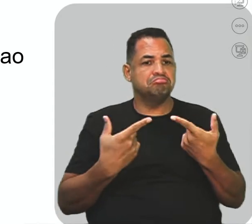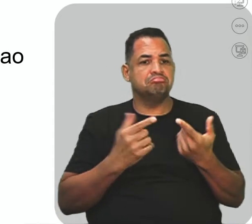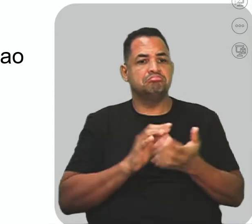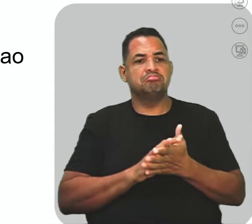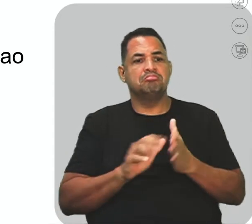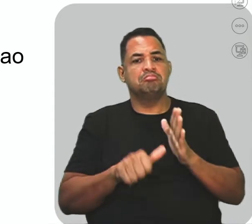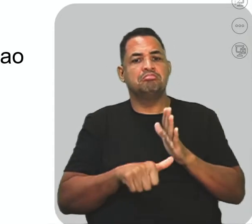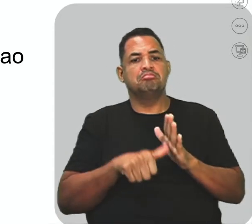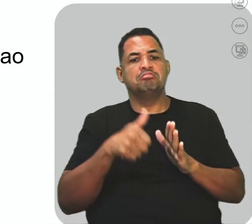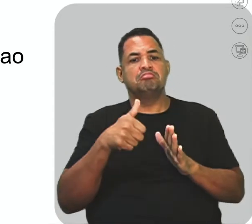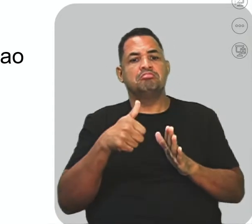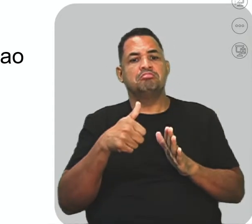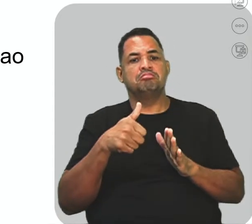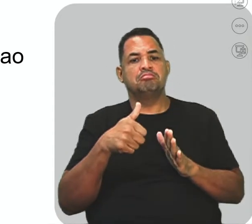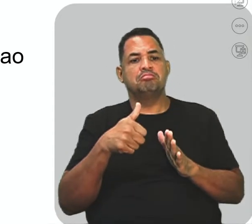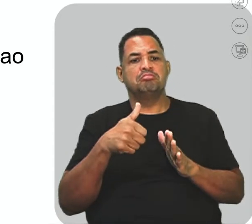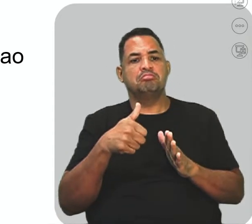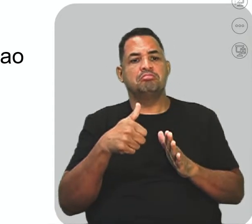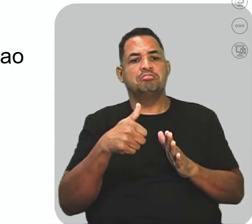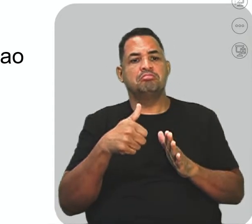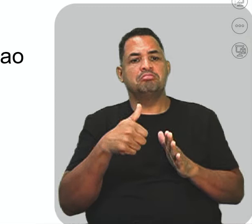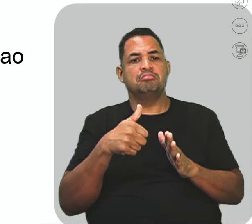primeira oração,